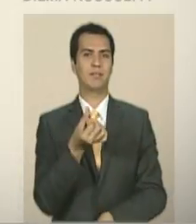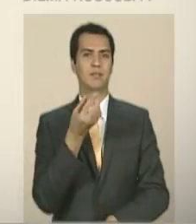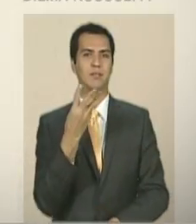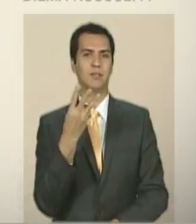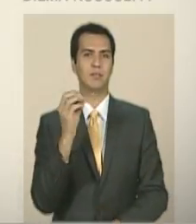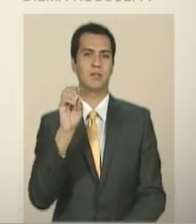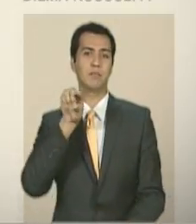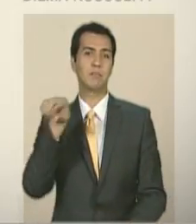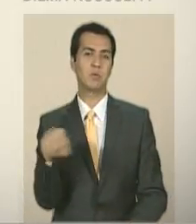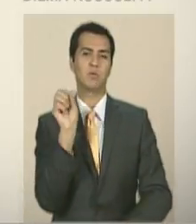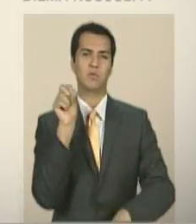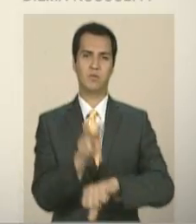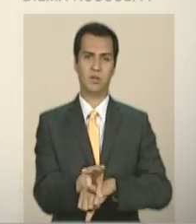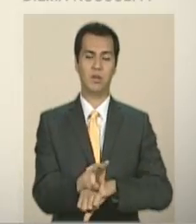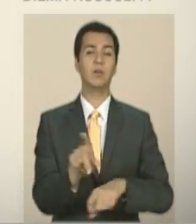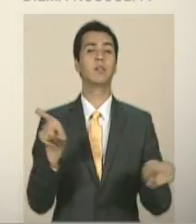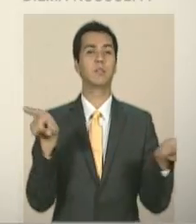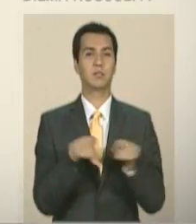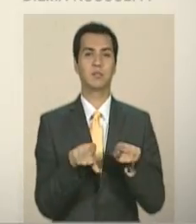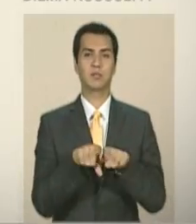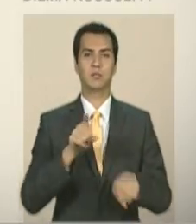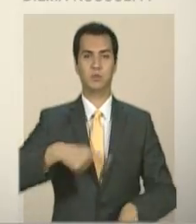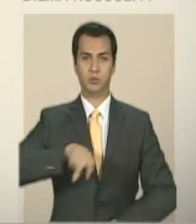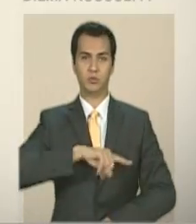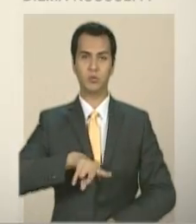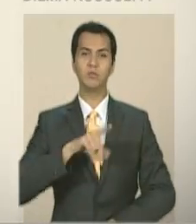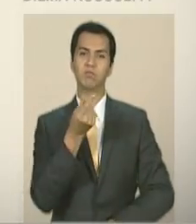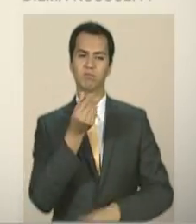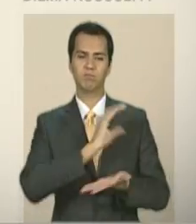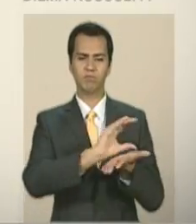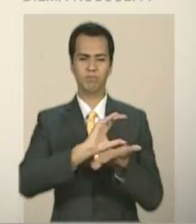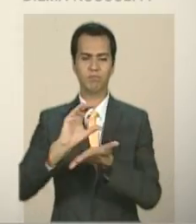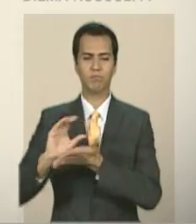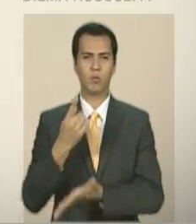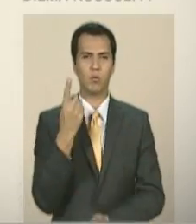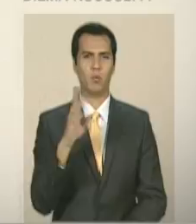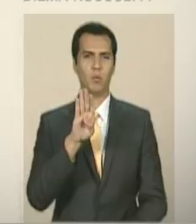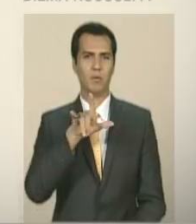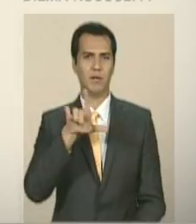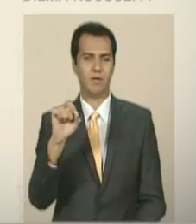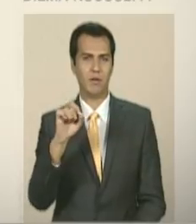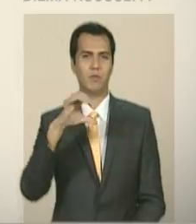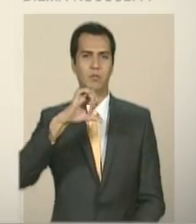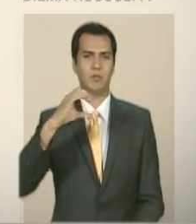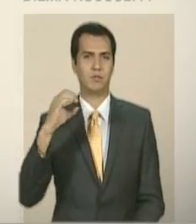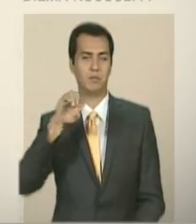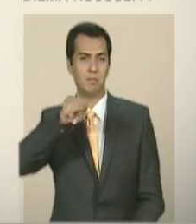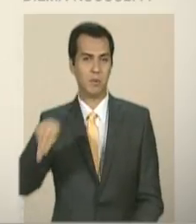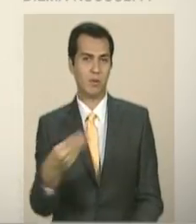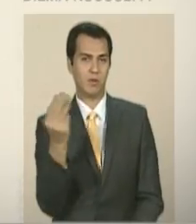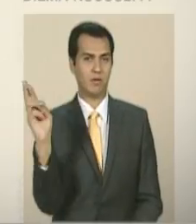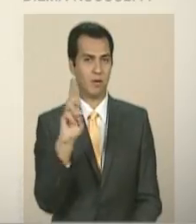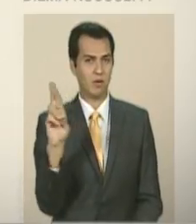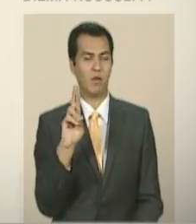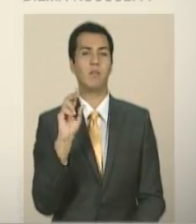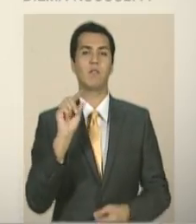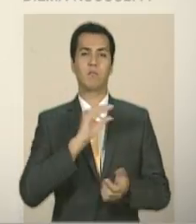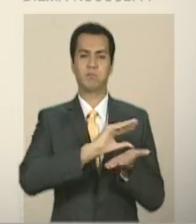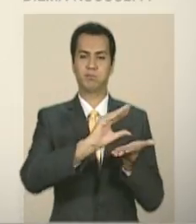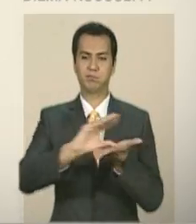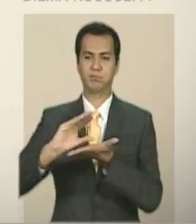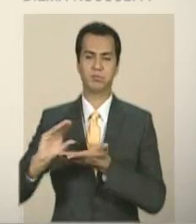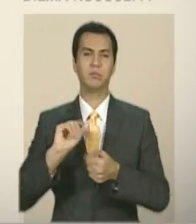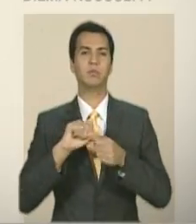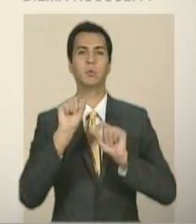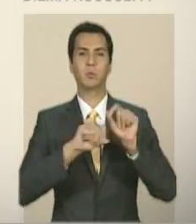Além disso investimos um bilhão e setecentos milhões de reais na construção de